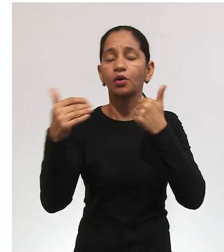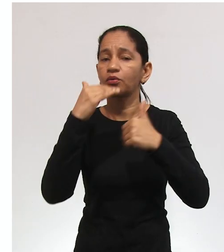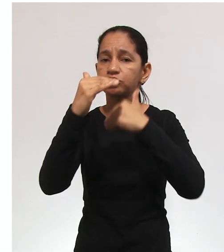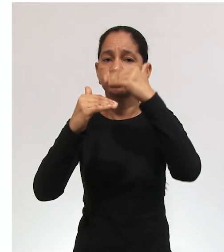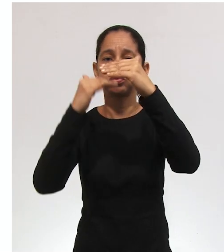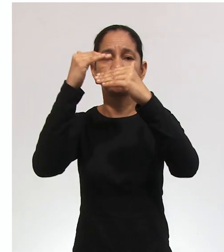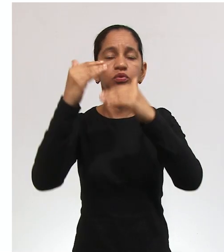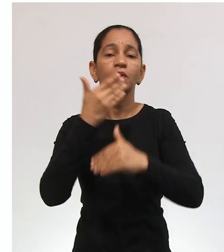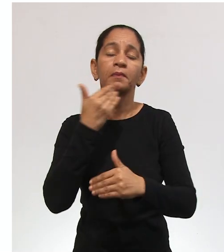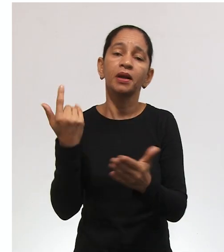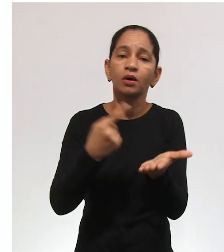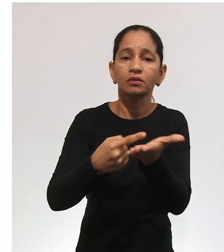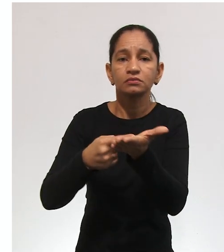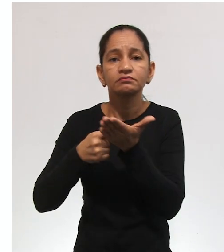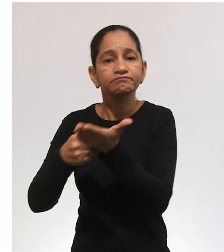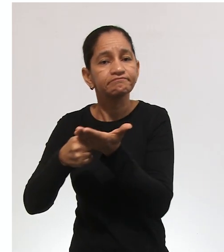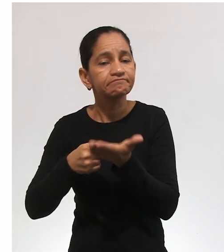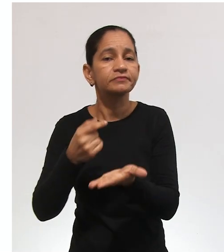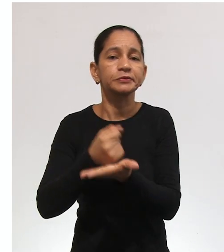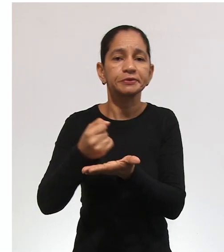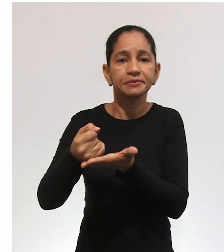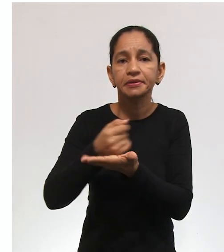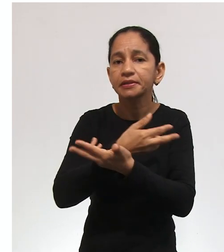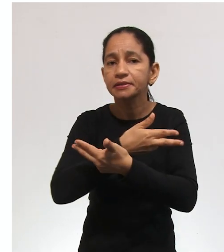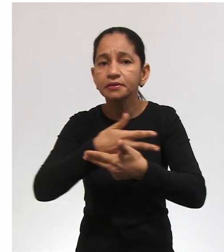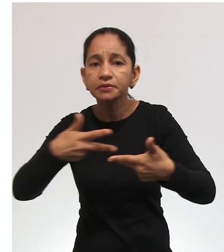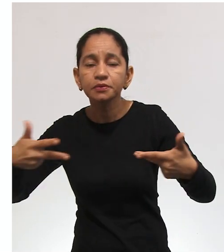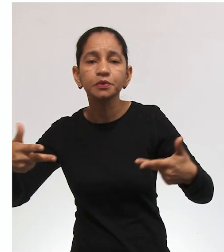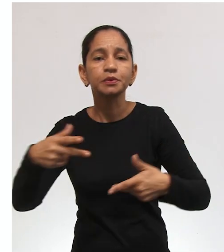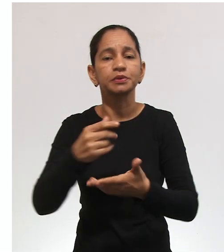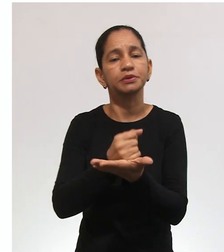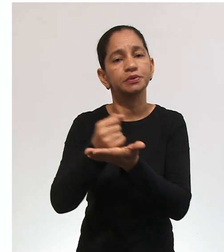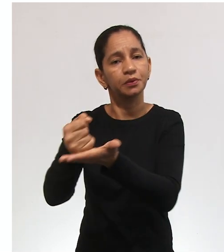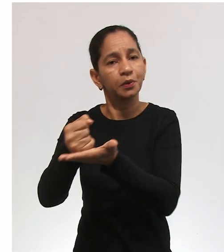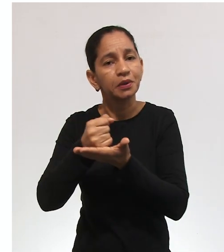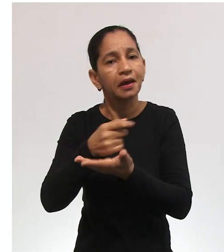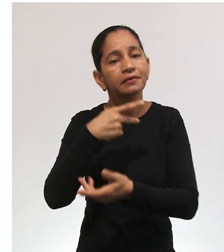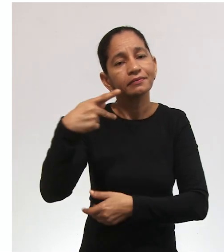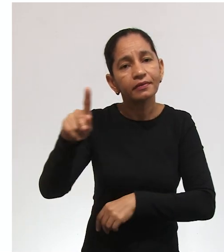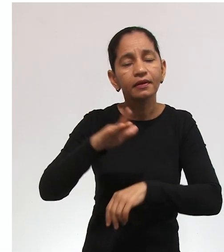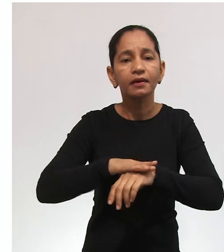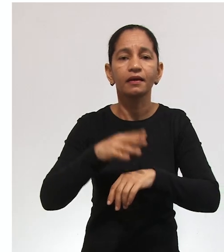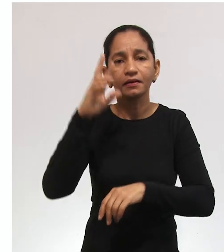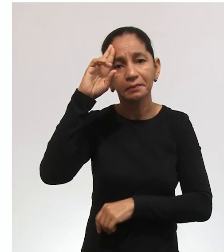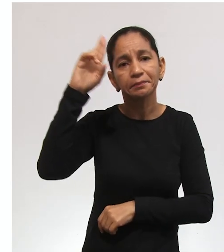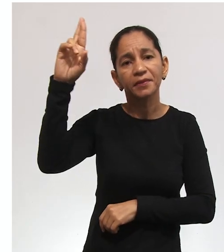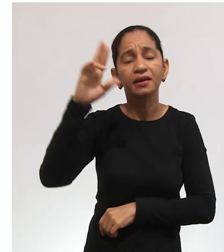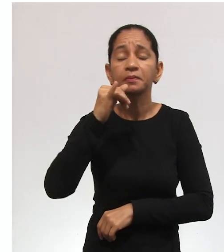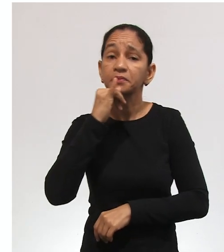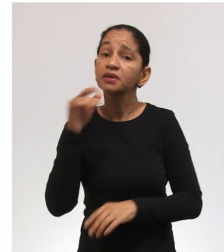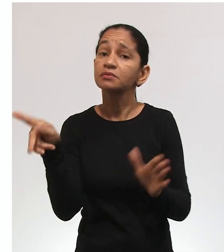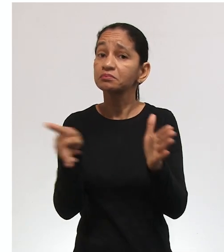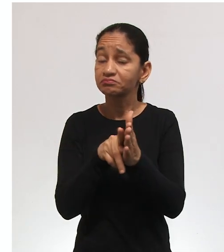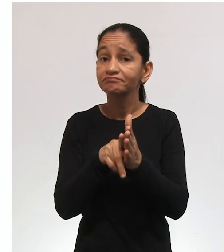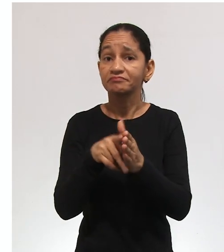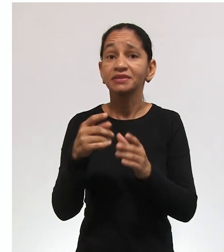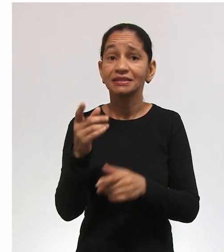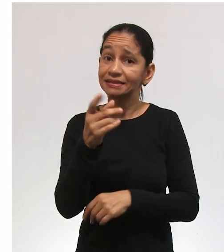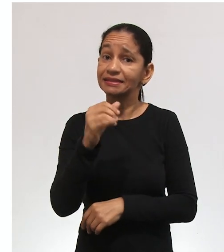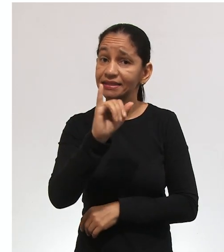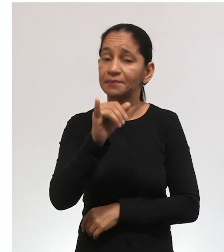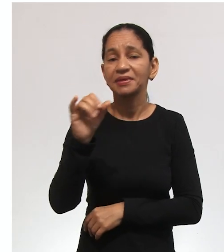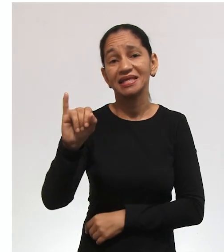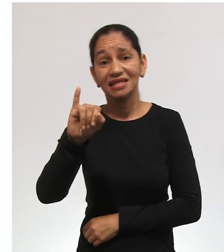das condições de pactuação, a melhoria dos contratos de trabalho, né? Tem um caráter